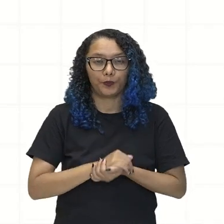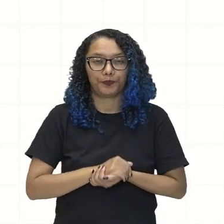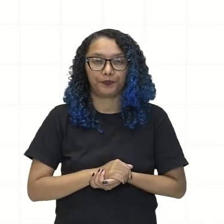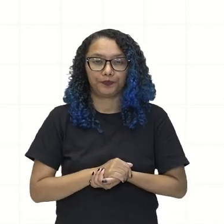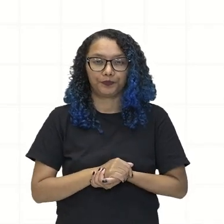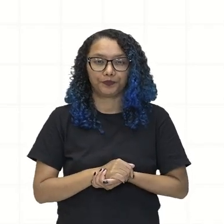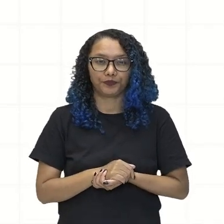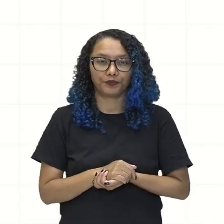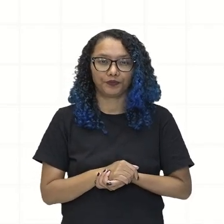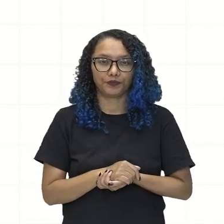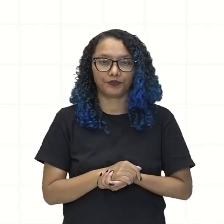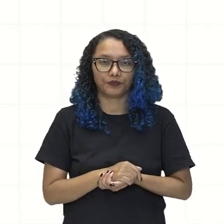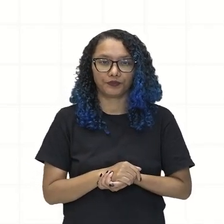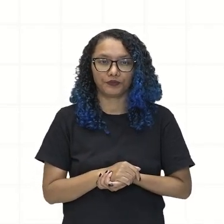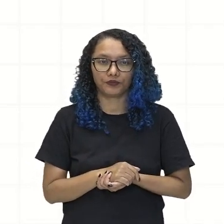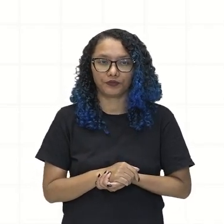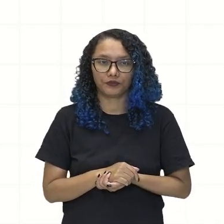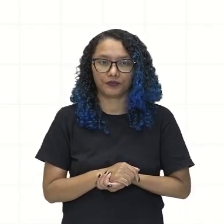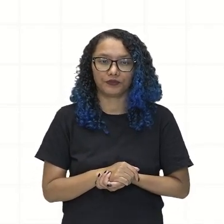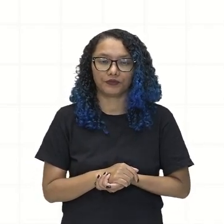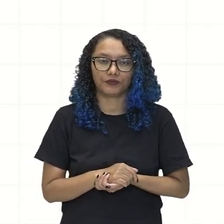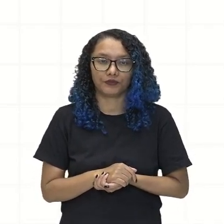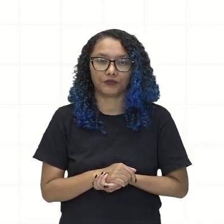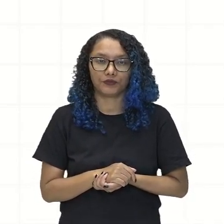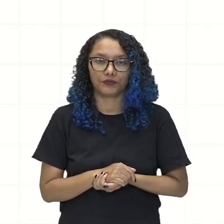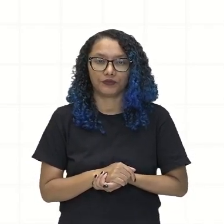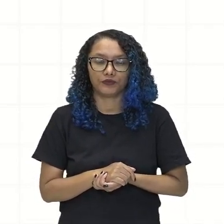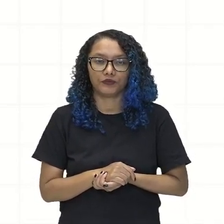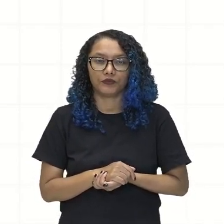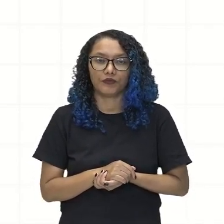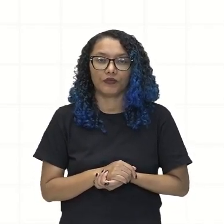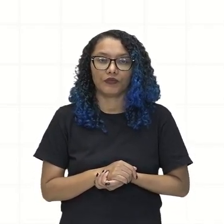estacionamento havia carros e